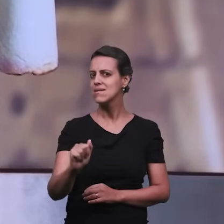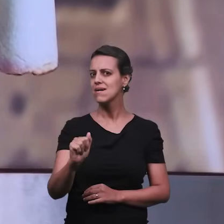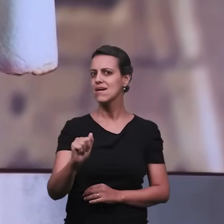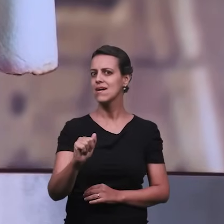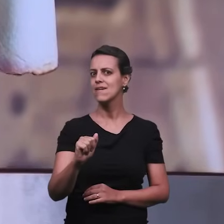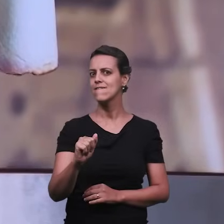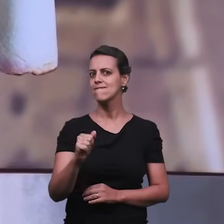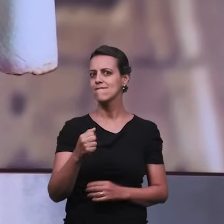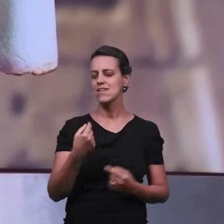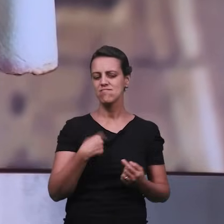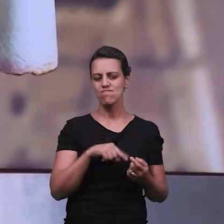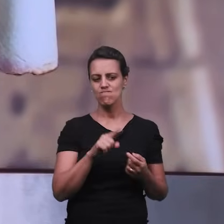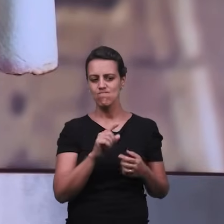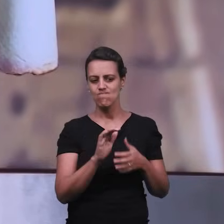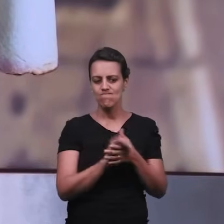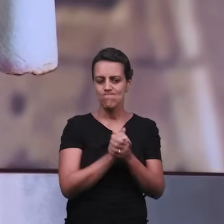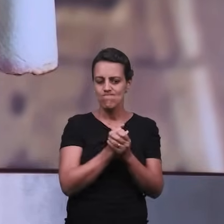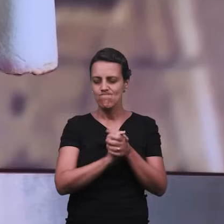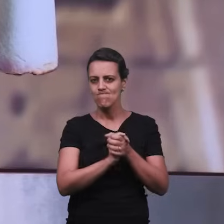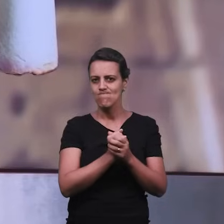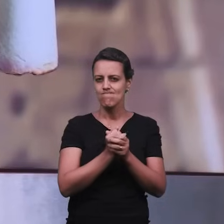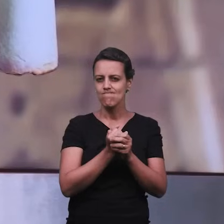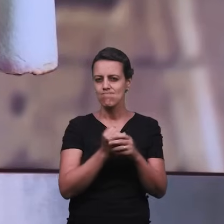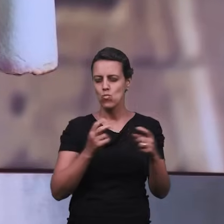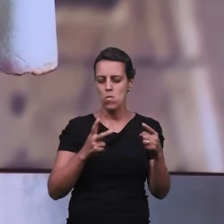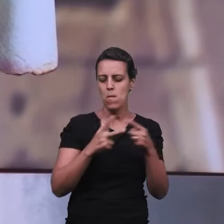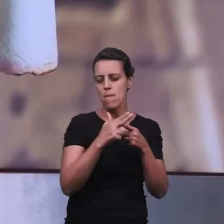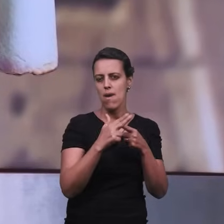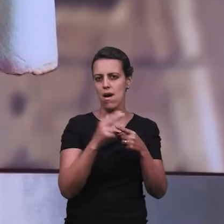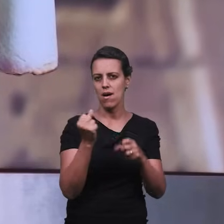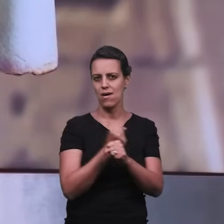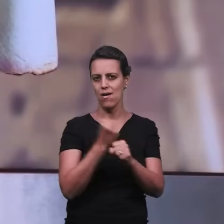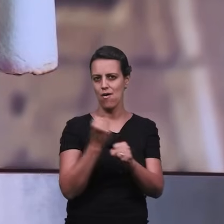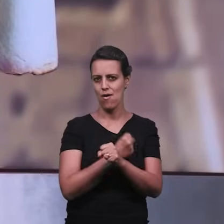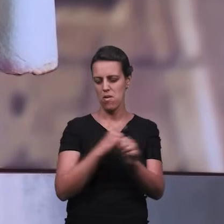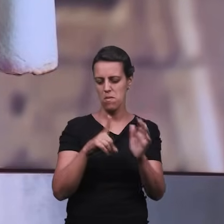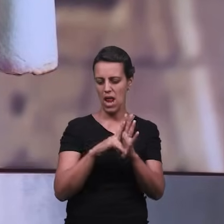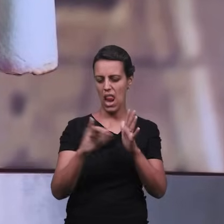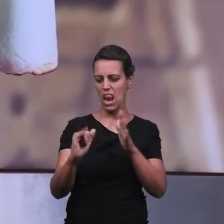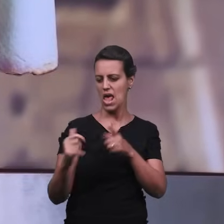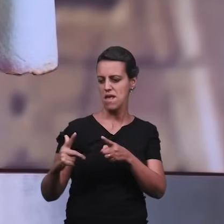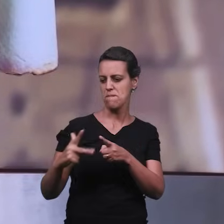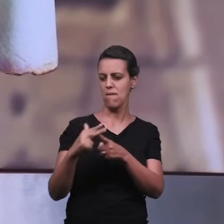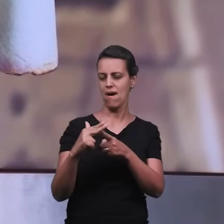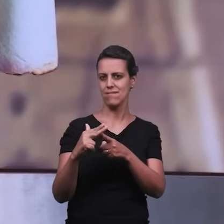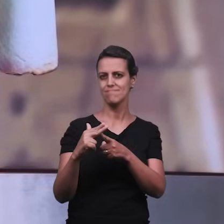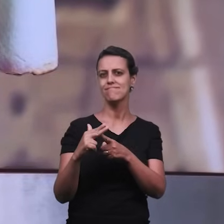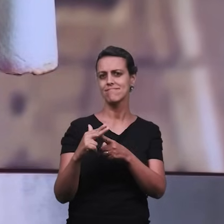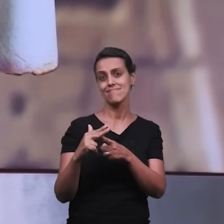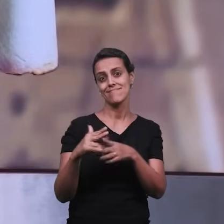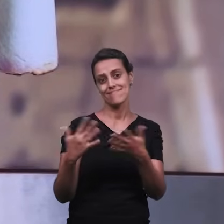a obra de continuar. Passaram-se 17 anos e a obra ficou